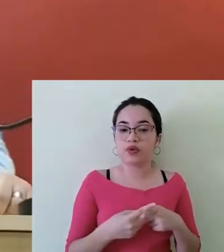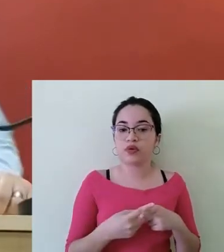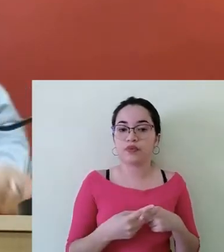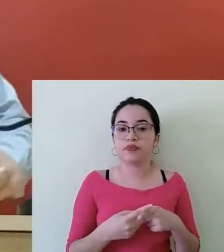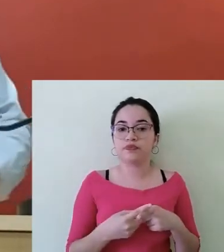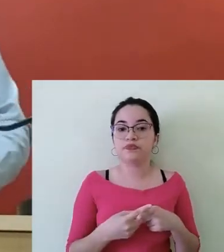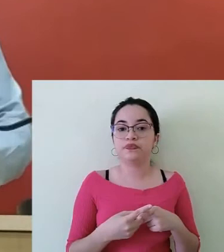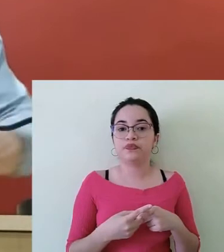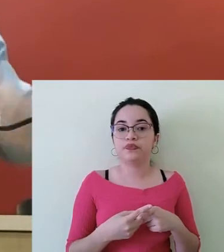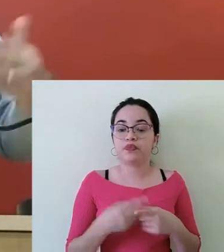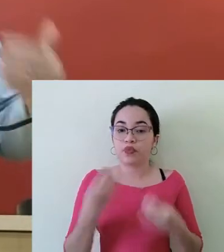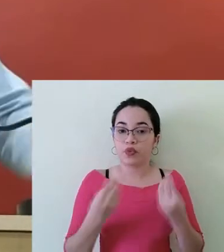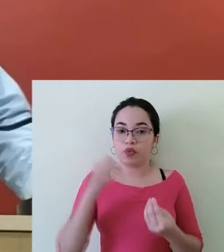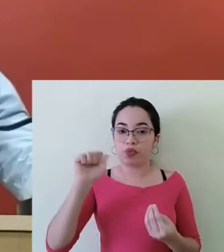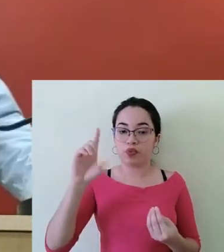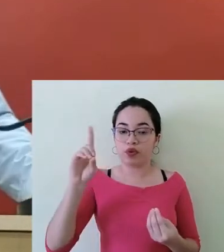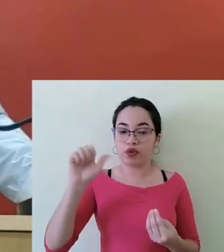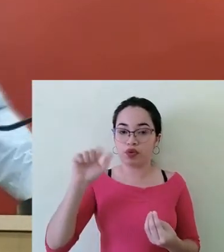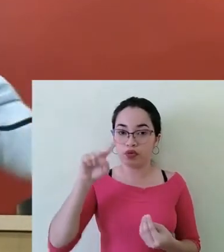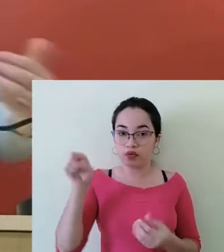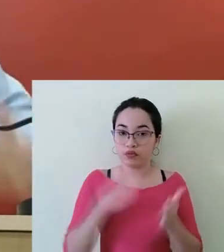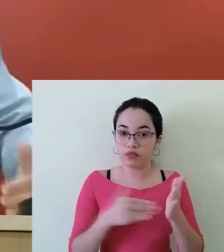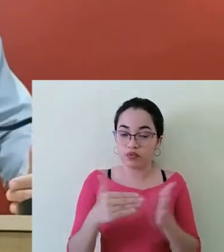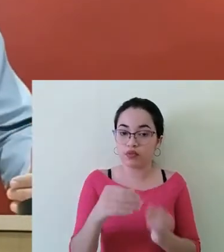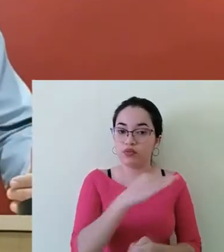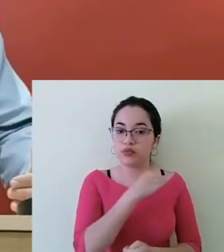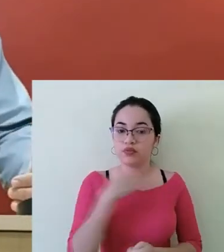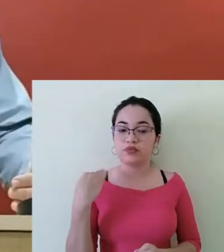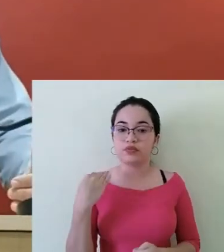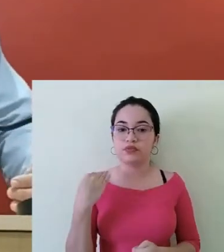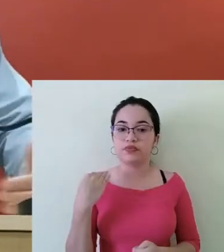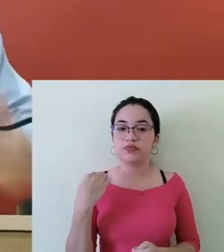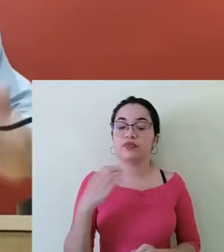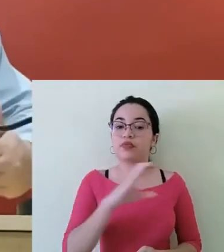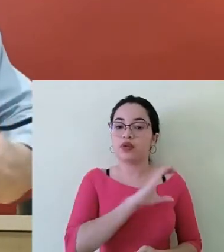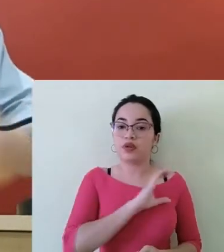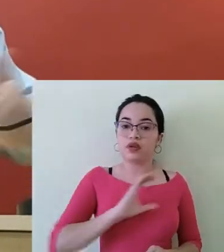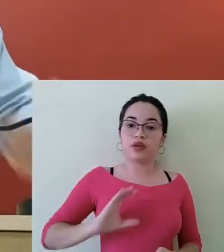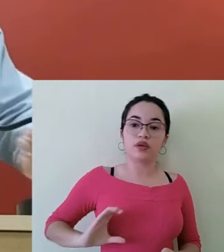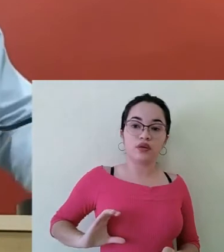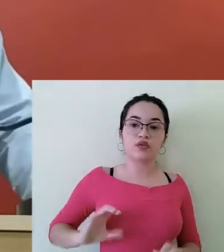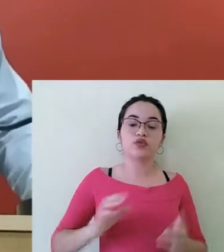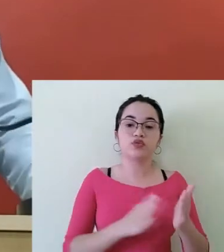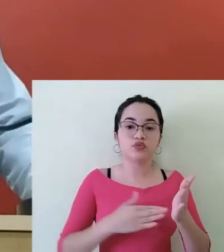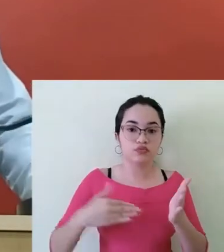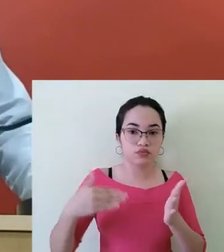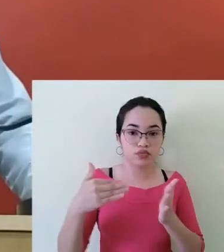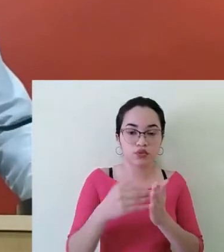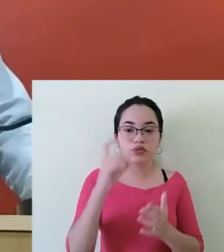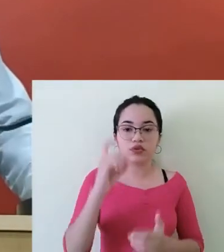mesma forma como em Adão todos morreram, em Cristo todos